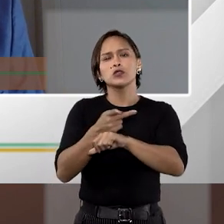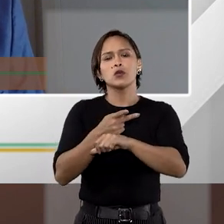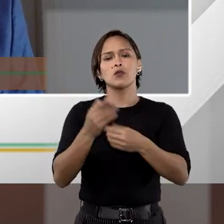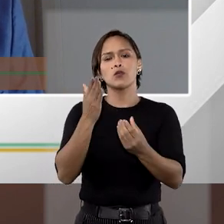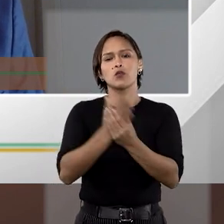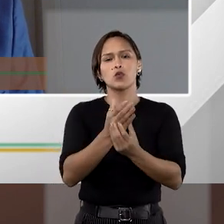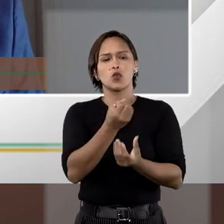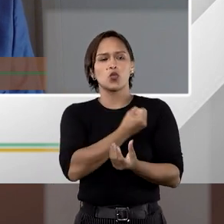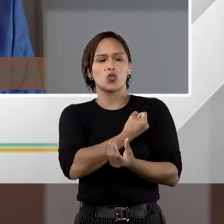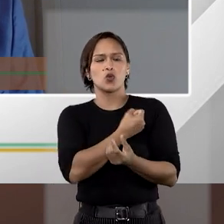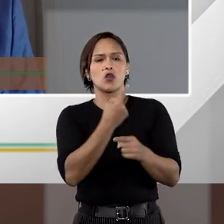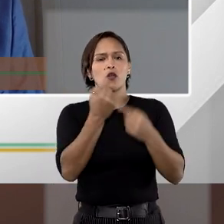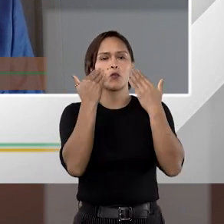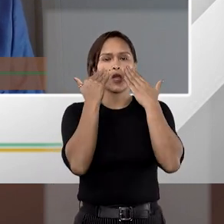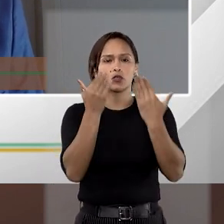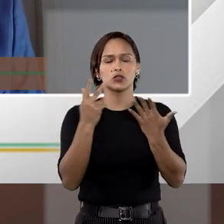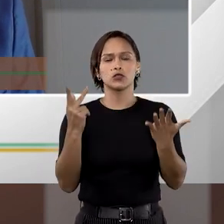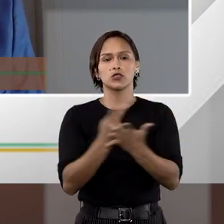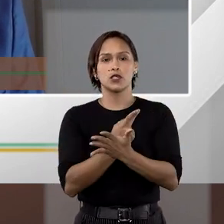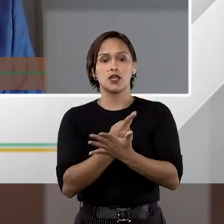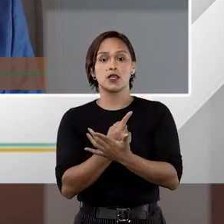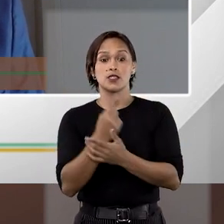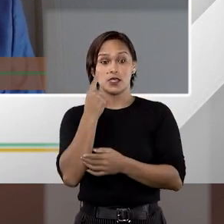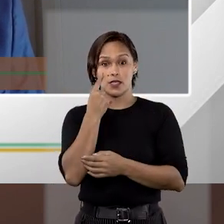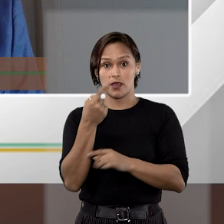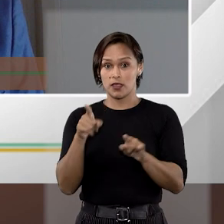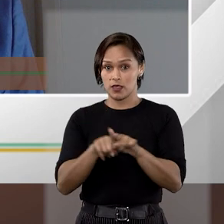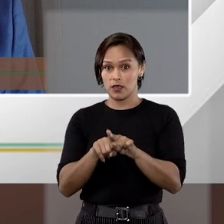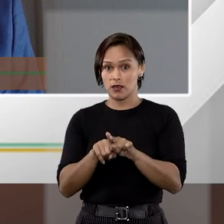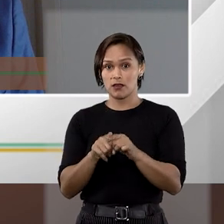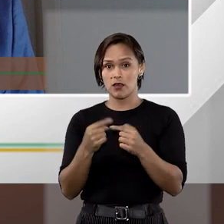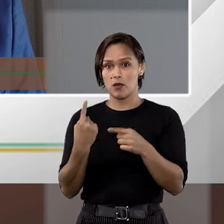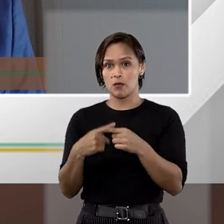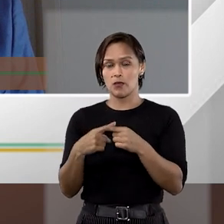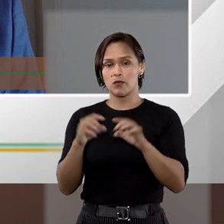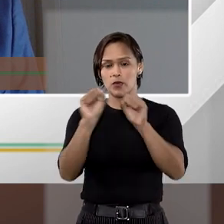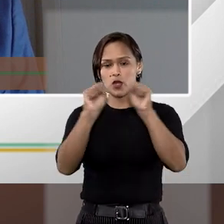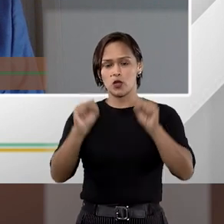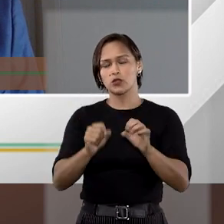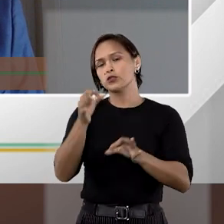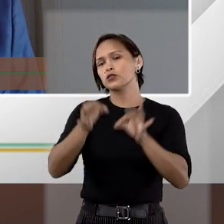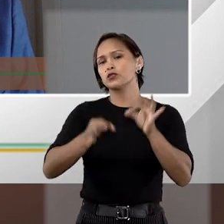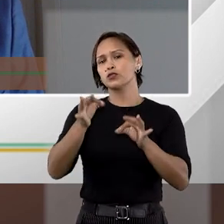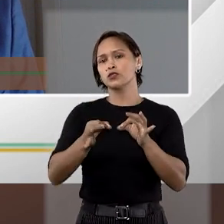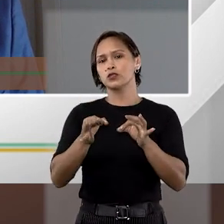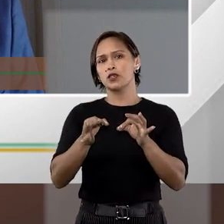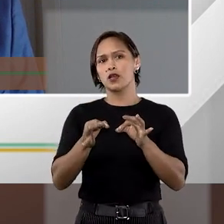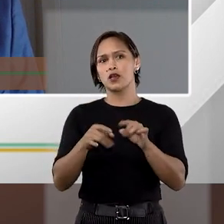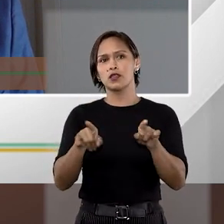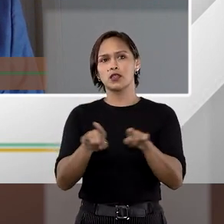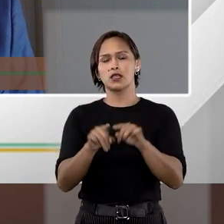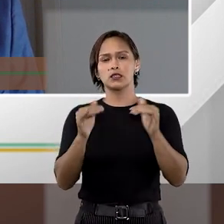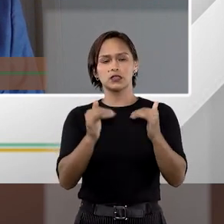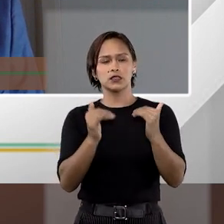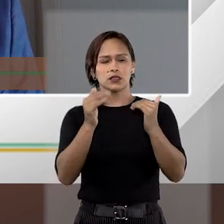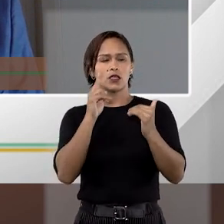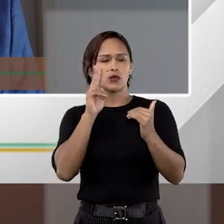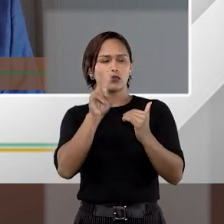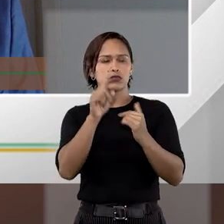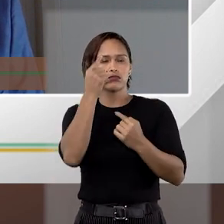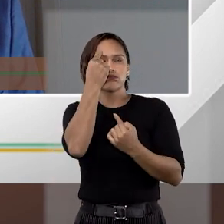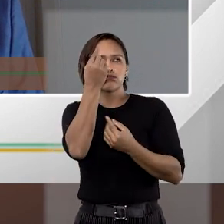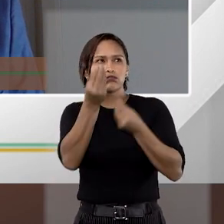saber qual que é o número do processo Quando é que vai ter audiência é interessante isso o sistema do juizado ele ele ele tá muito